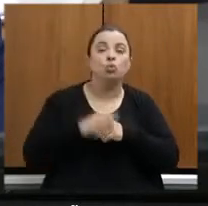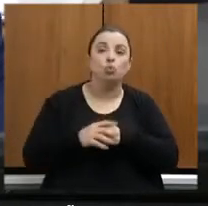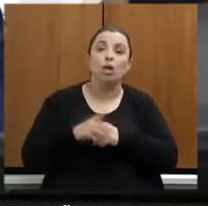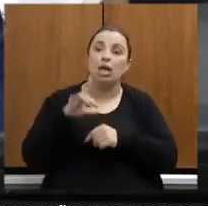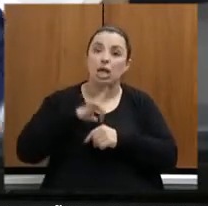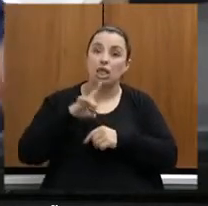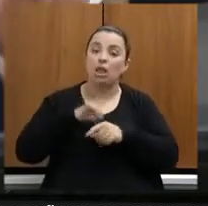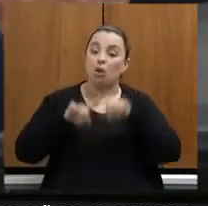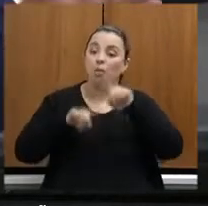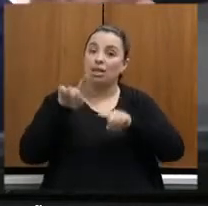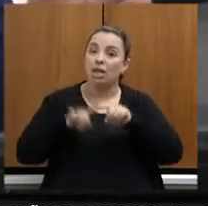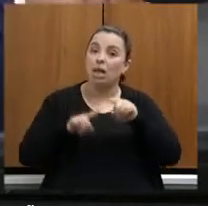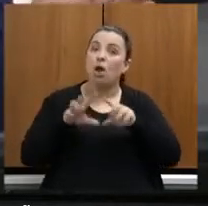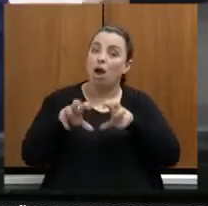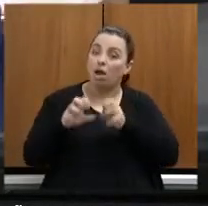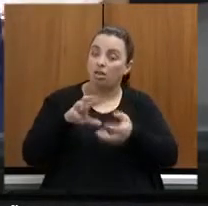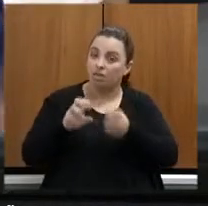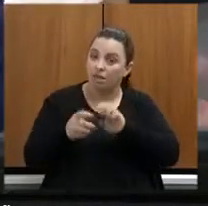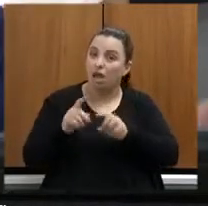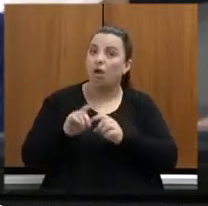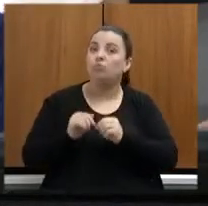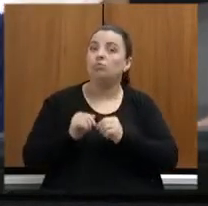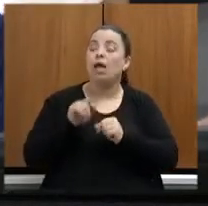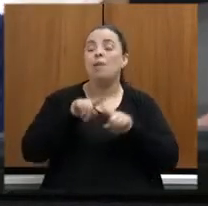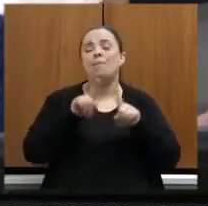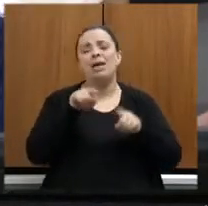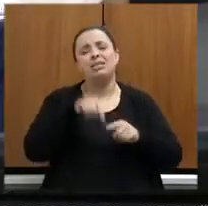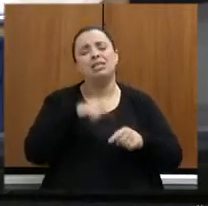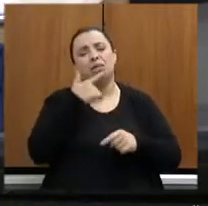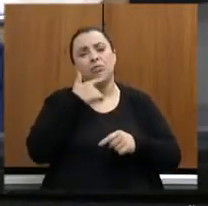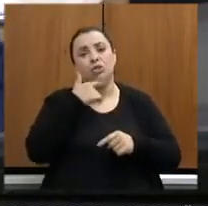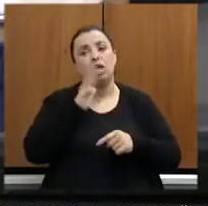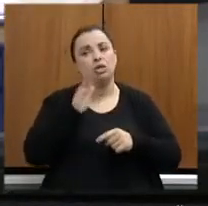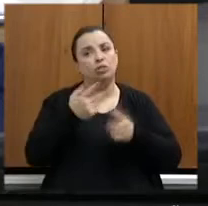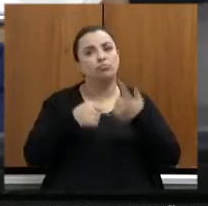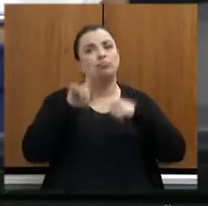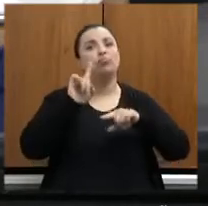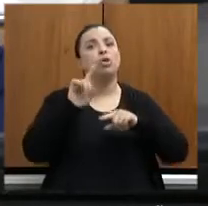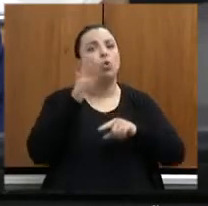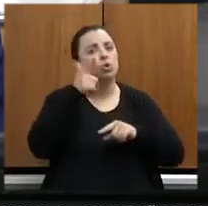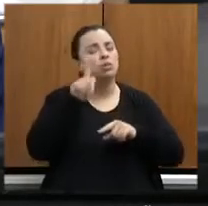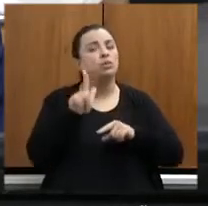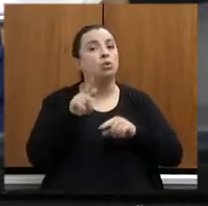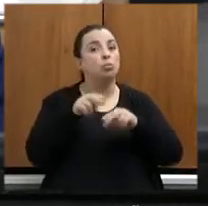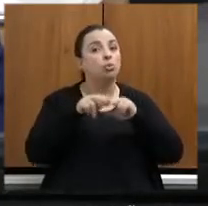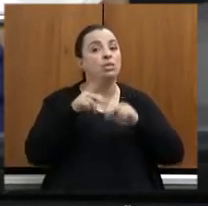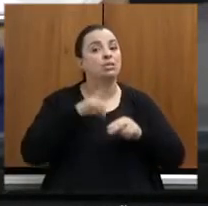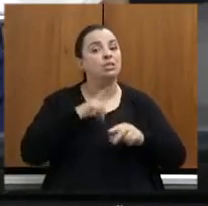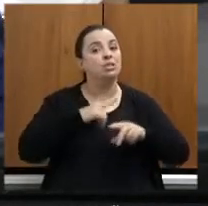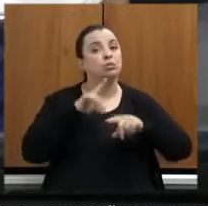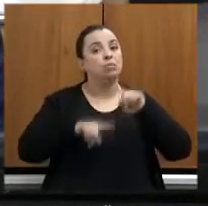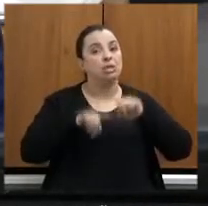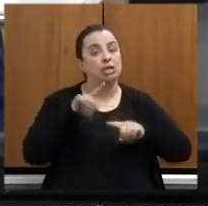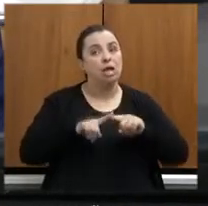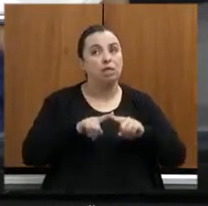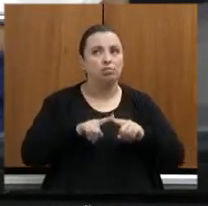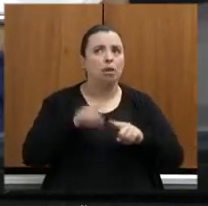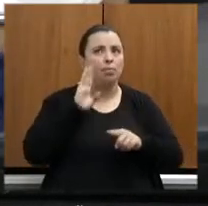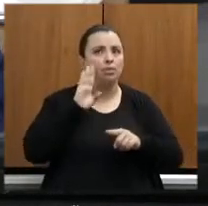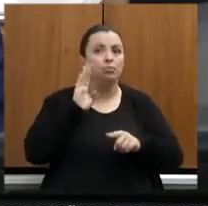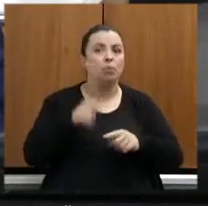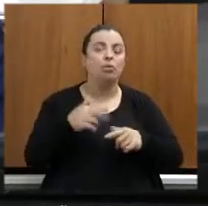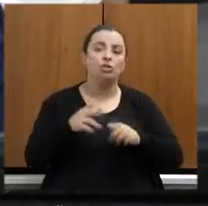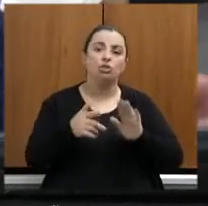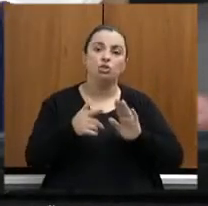produto artesanal agora e Aqui Minas não já tem um avanço muito grande porque nós já temos os nossos produtos principalmente os Queijos